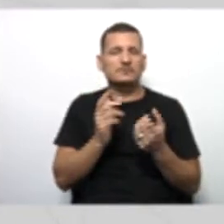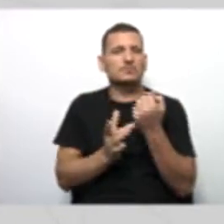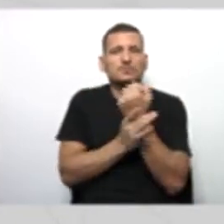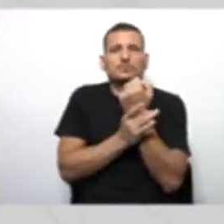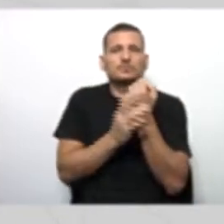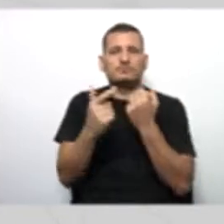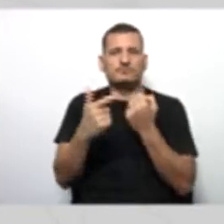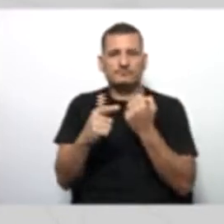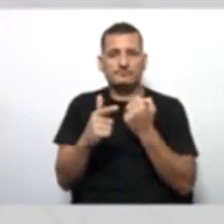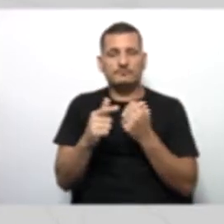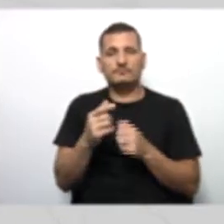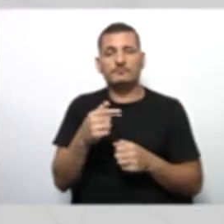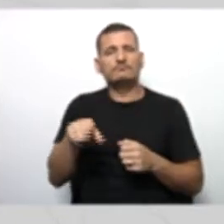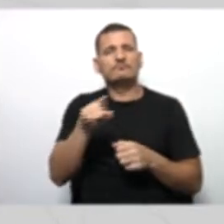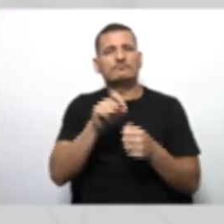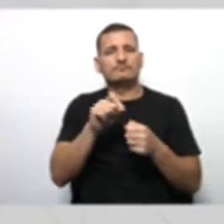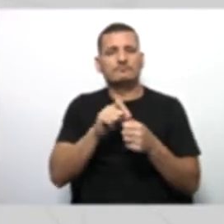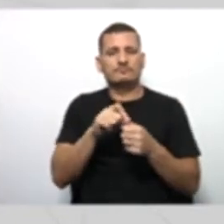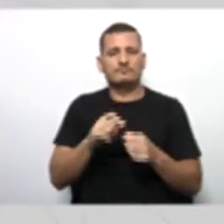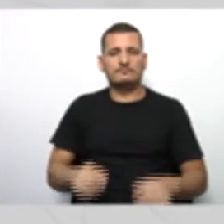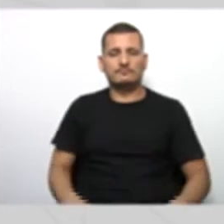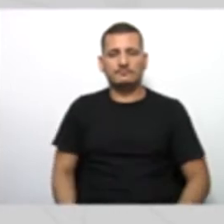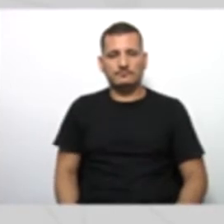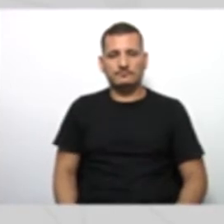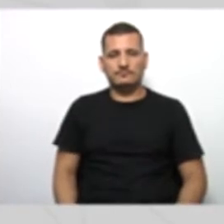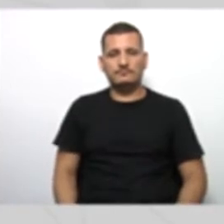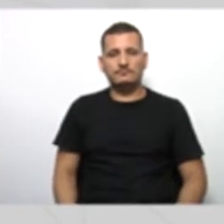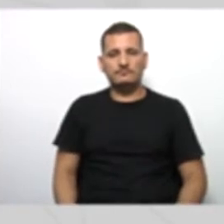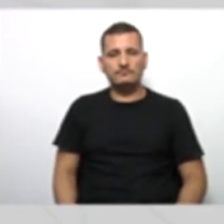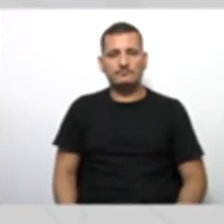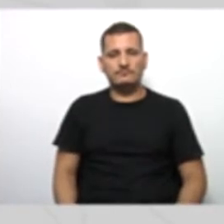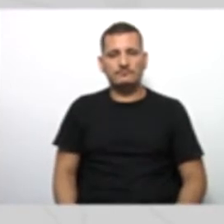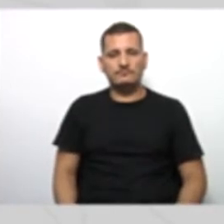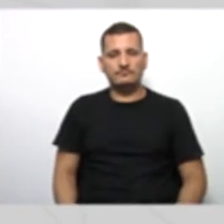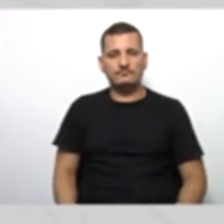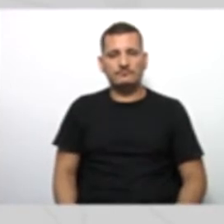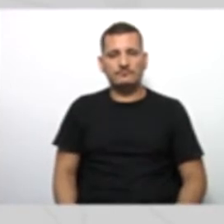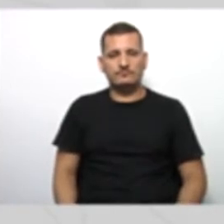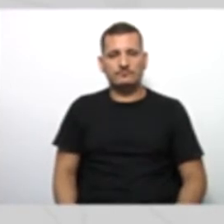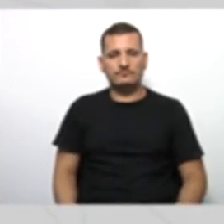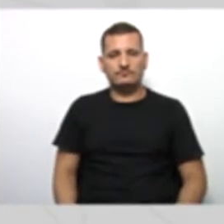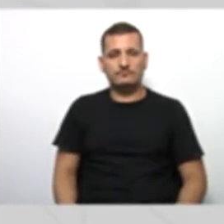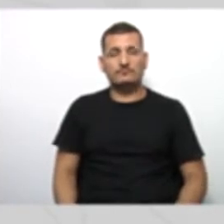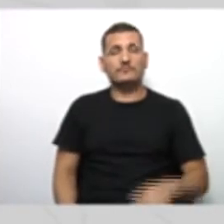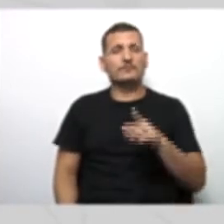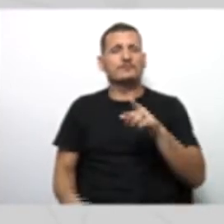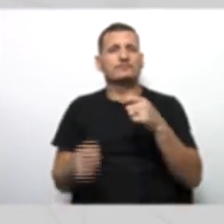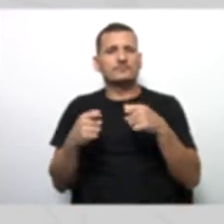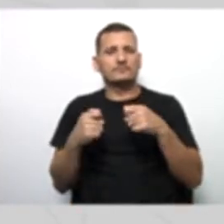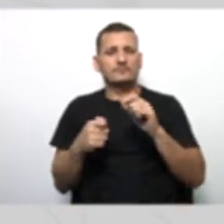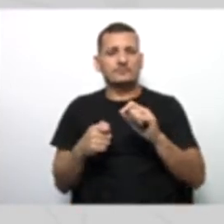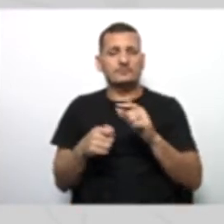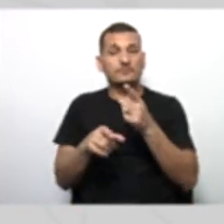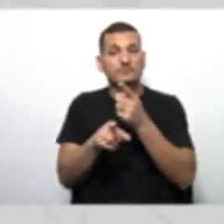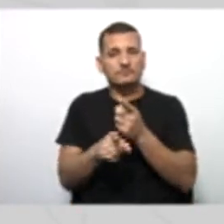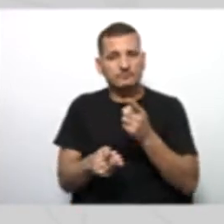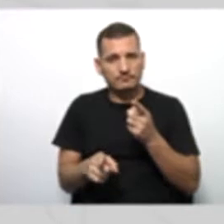Então, o que você tem que fazer? Tá? A gente tem aqui as respostas. Você tem que, basicamente,